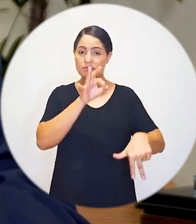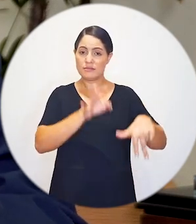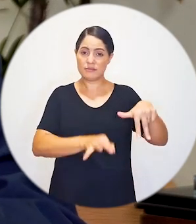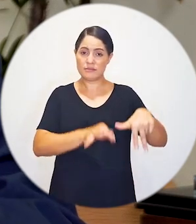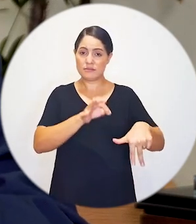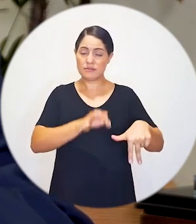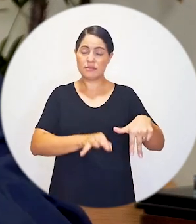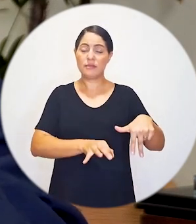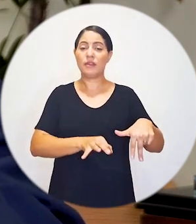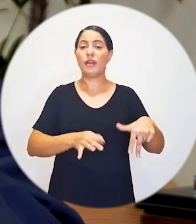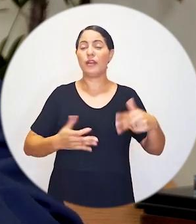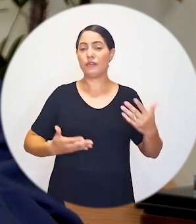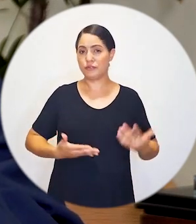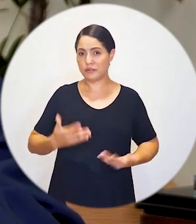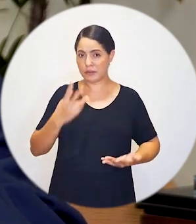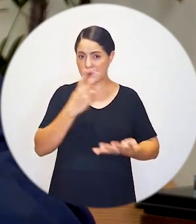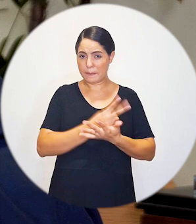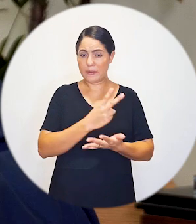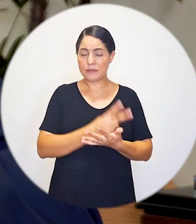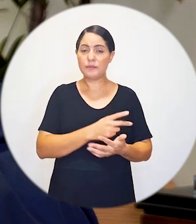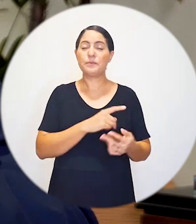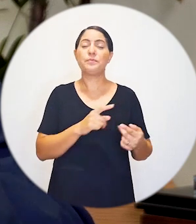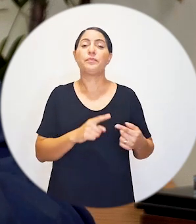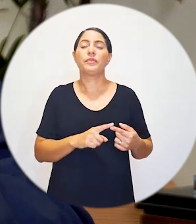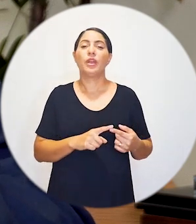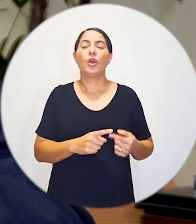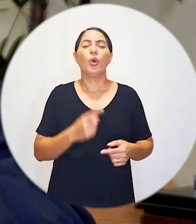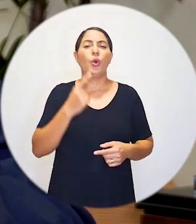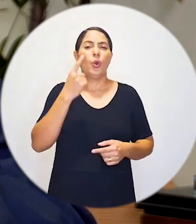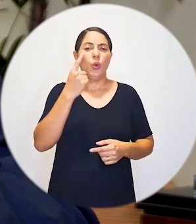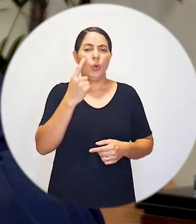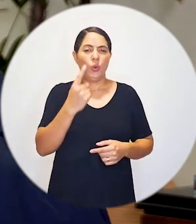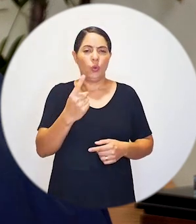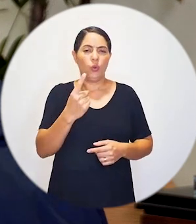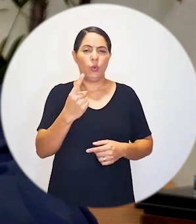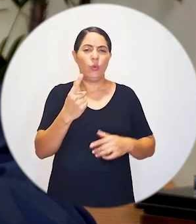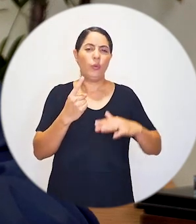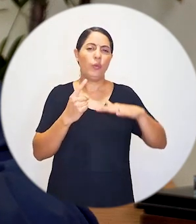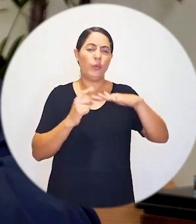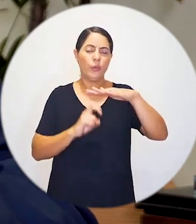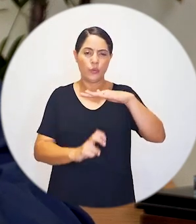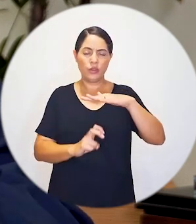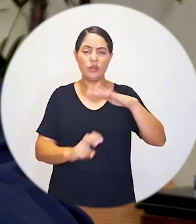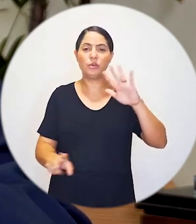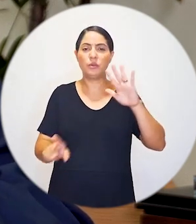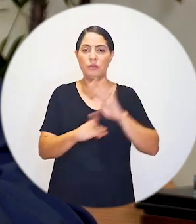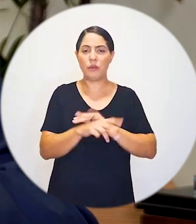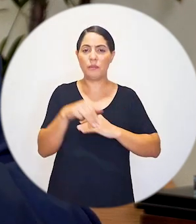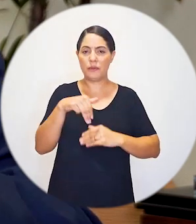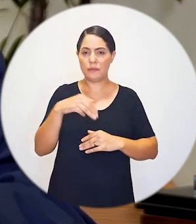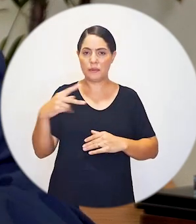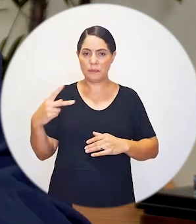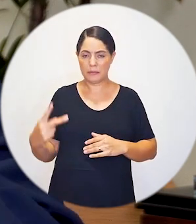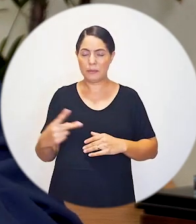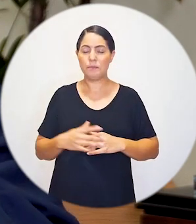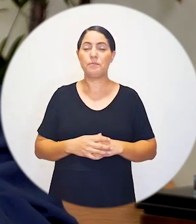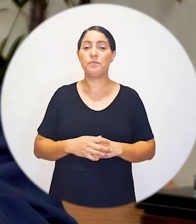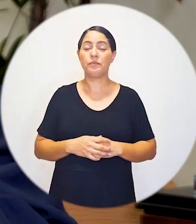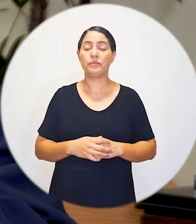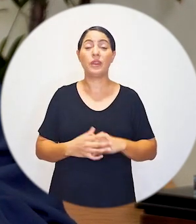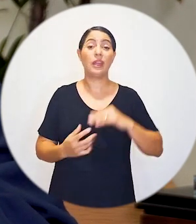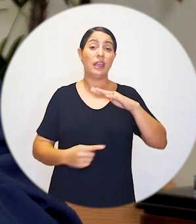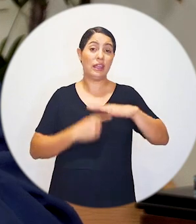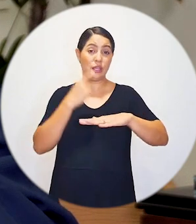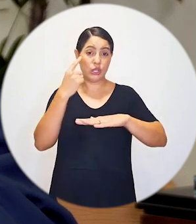magistrados oriundos da carreira, 1/5 composto por membros do Ministério Público e 1/5 composto